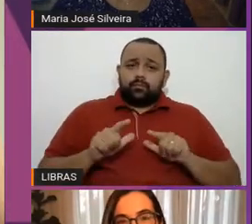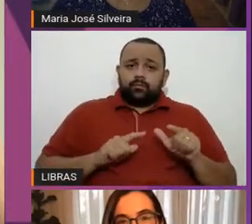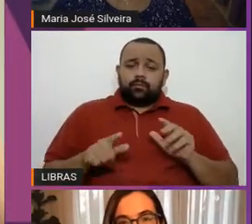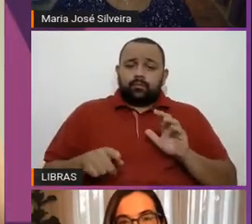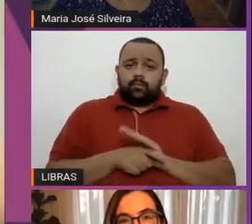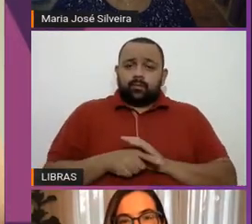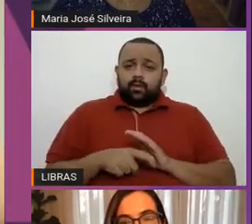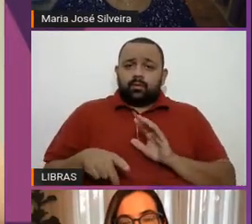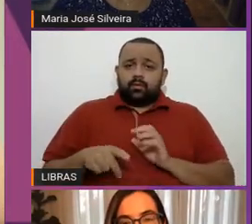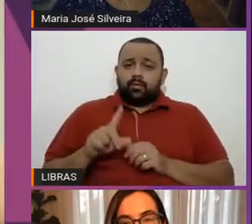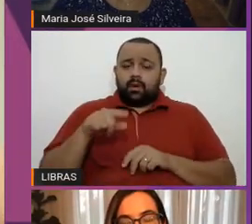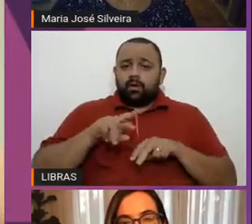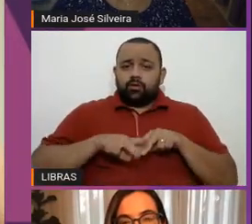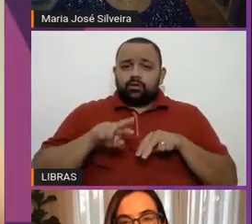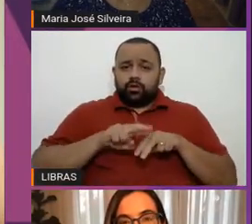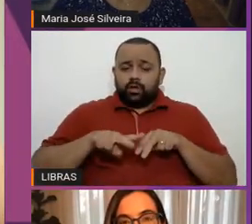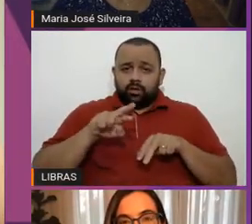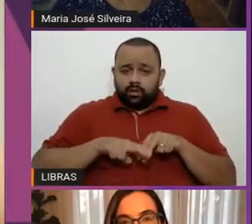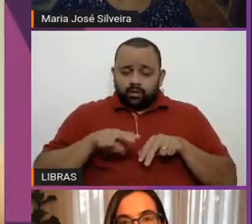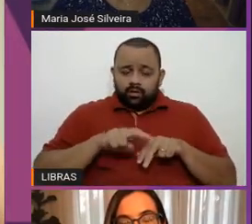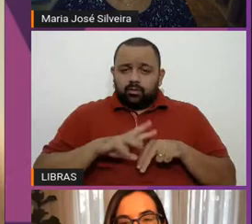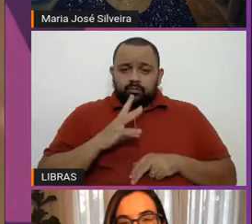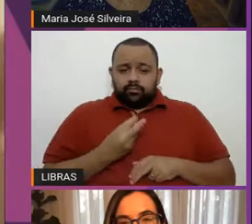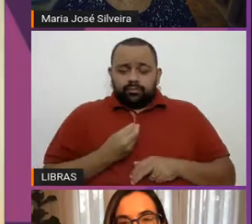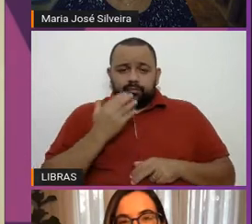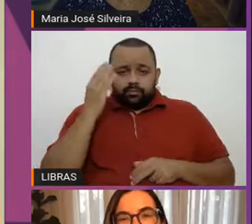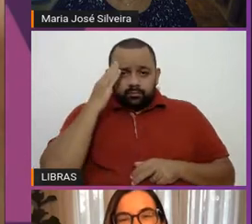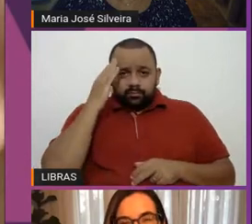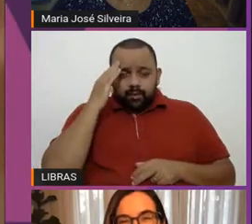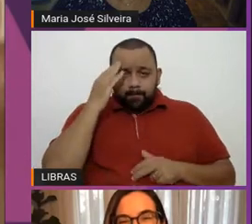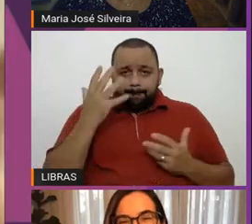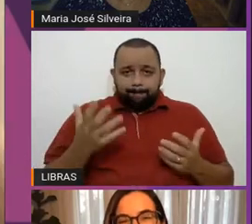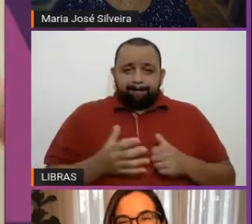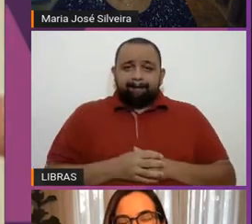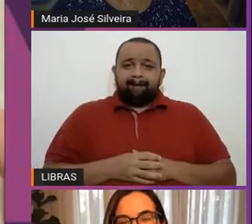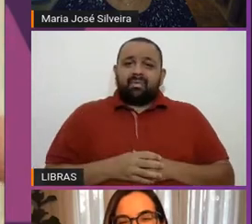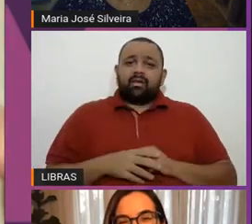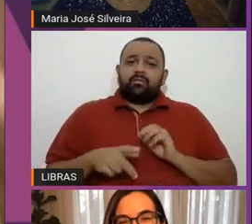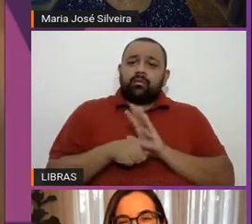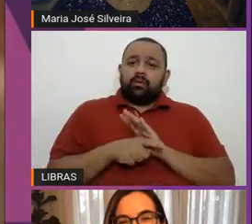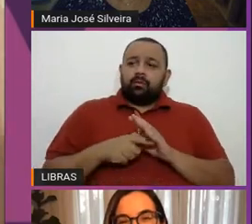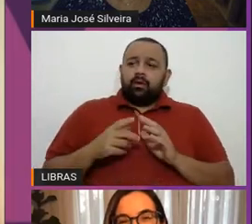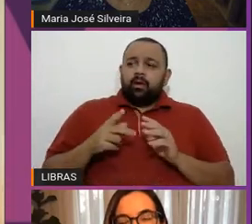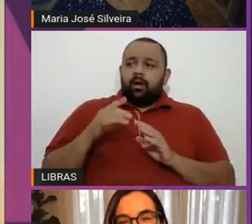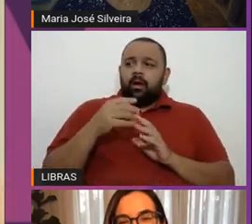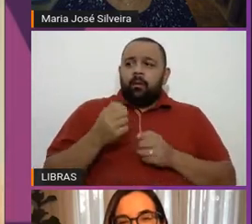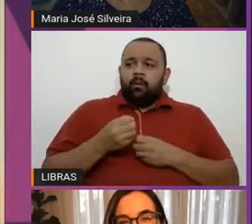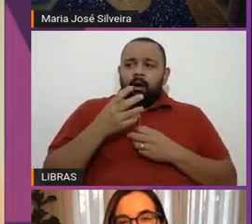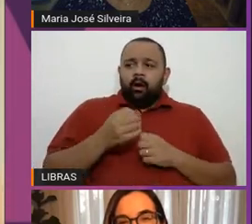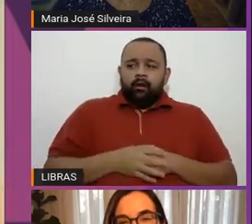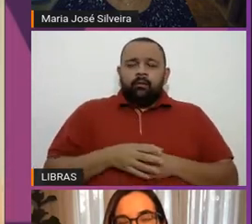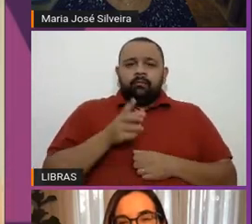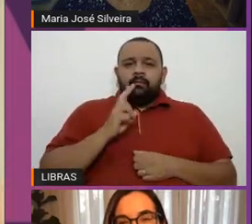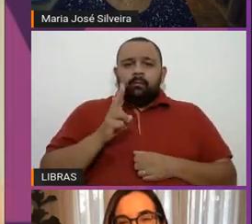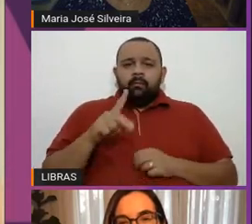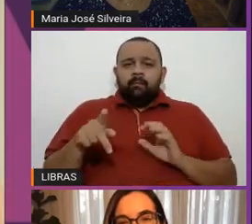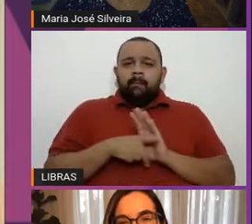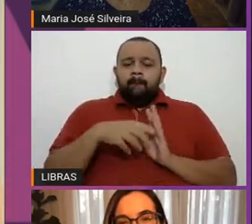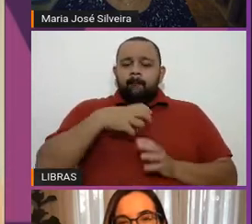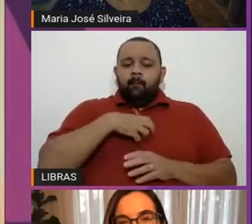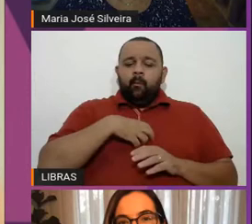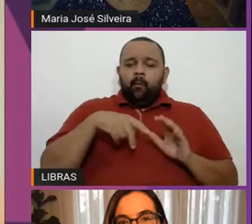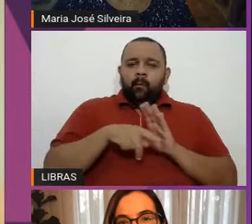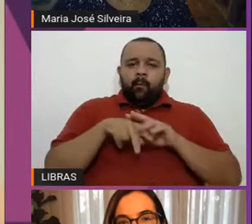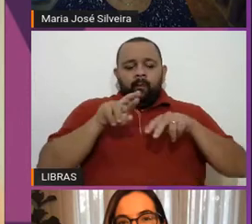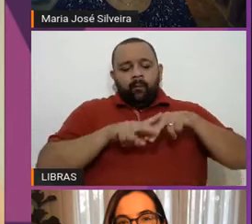costura de gênero na verdade a poesia aparece ali porque ela é Aparecida né a gente quebra o verso falar pois ir mas eu trabalho sempre com costura de